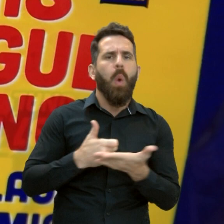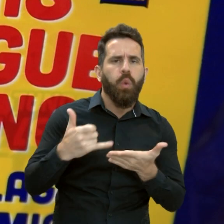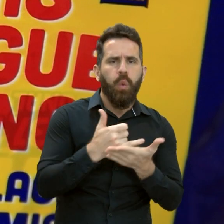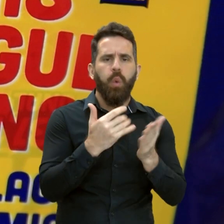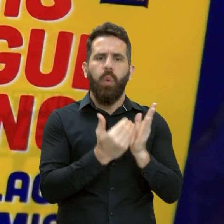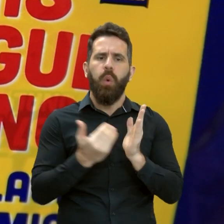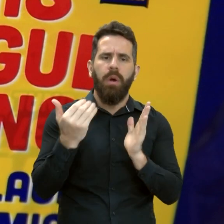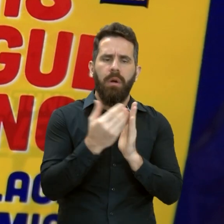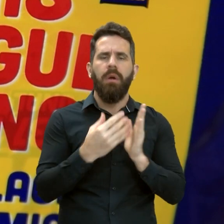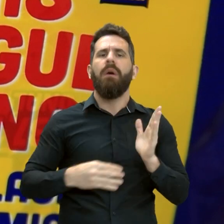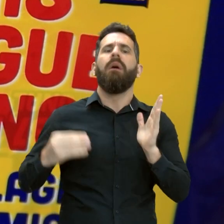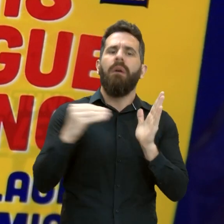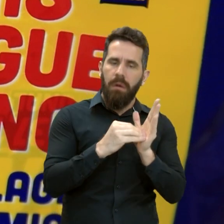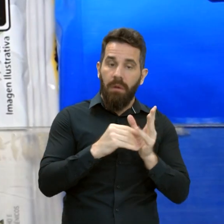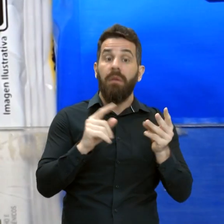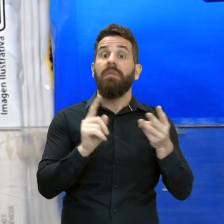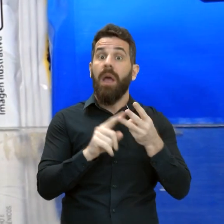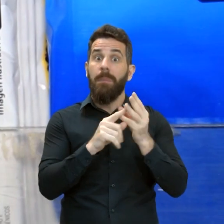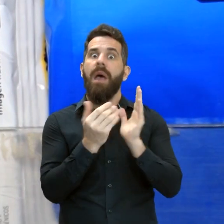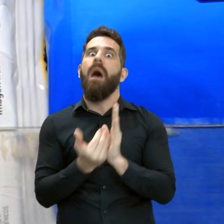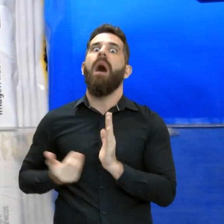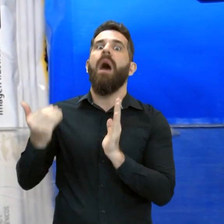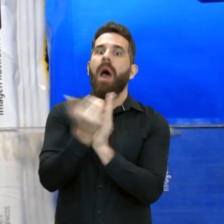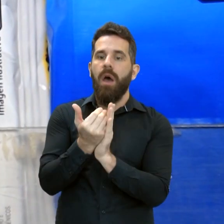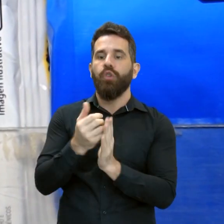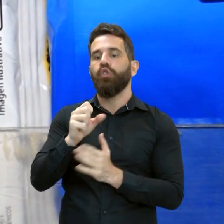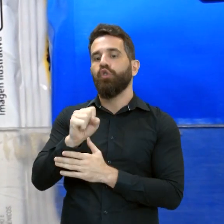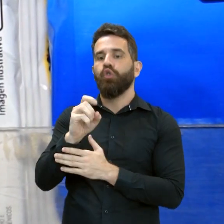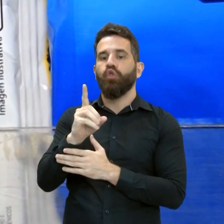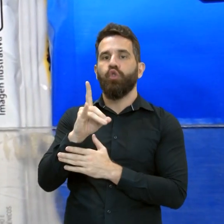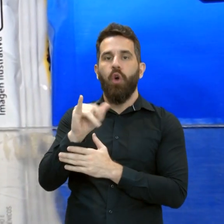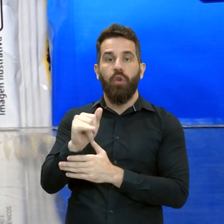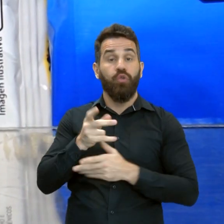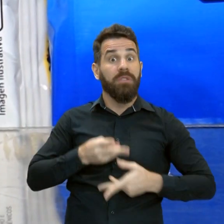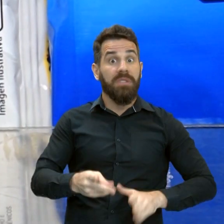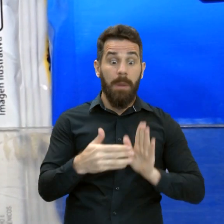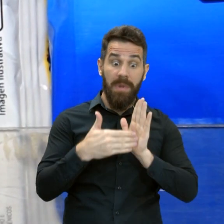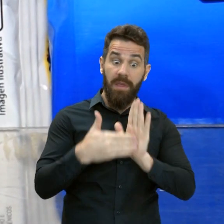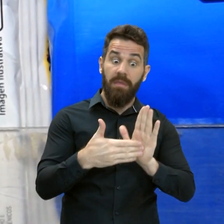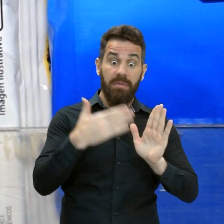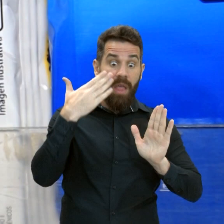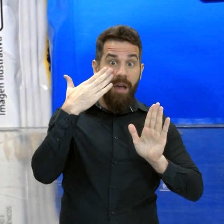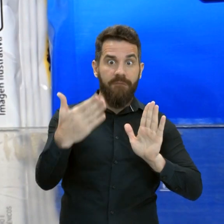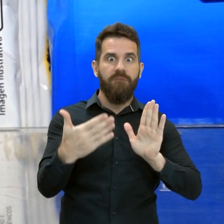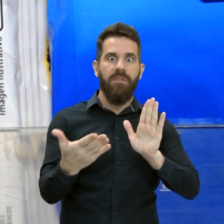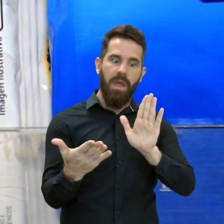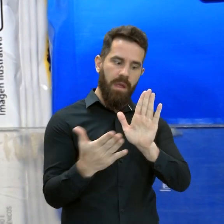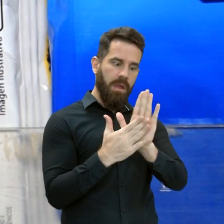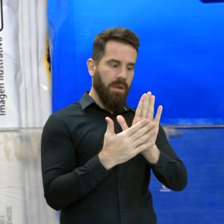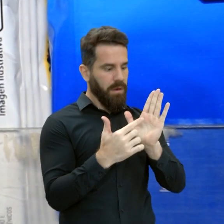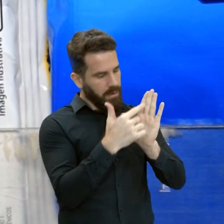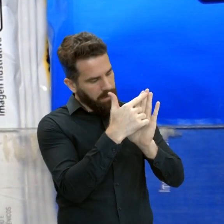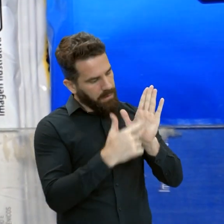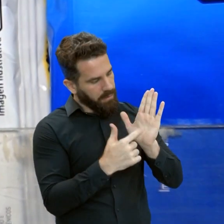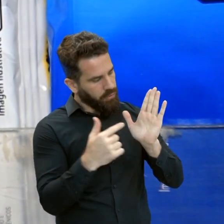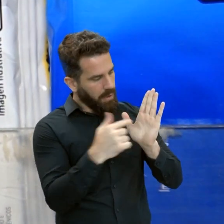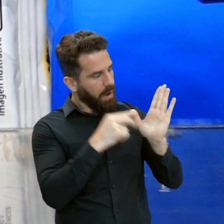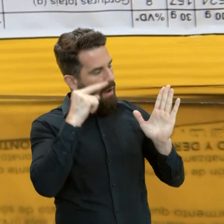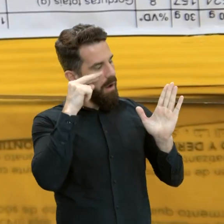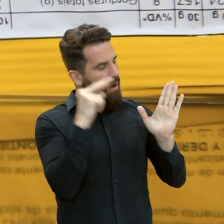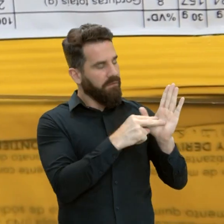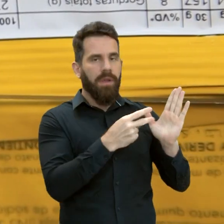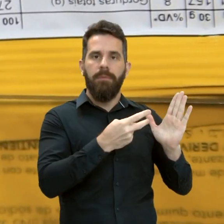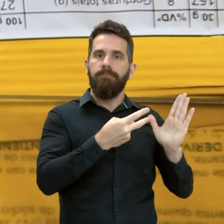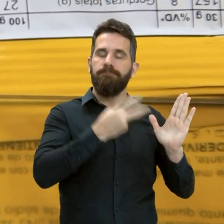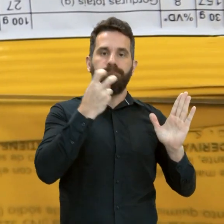tem alto em sódio. Esses avisos devem ficar na parte da frente da embalagem para facilitar a visualização do consumidor.